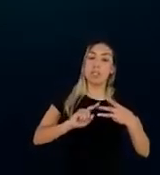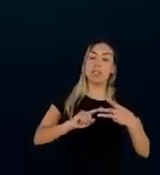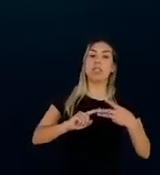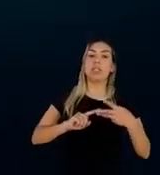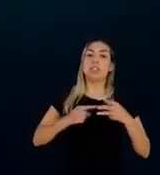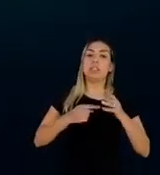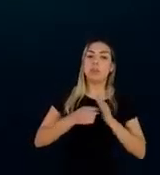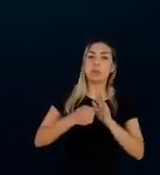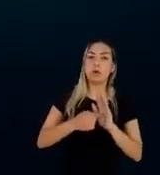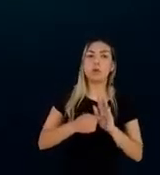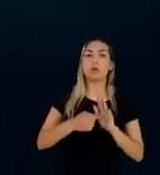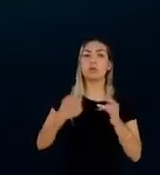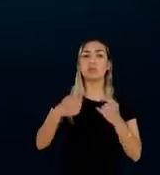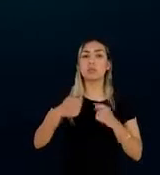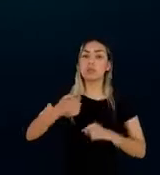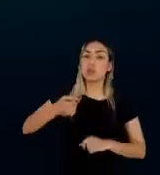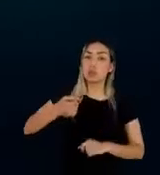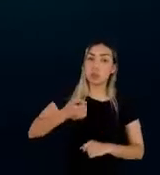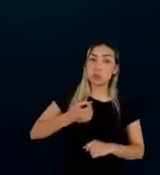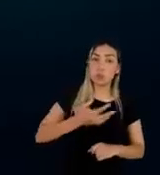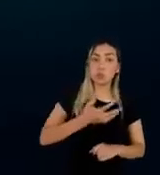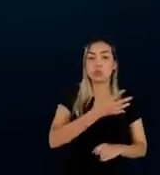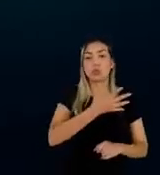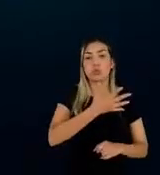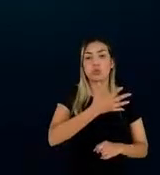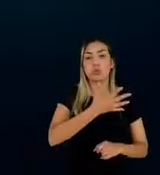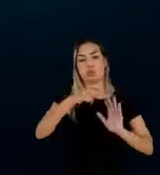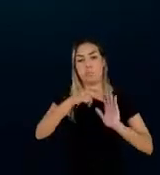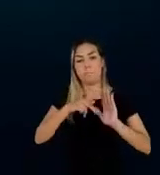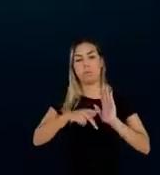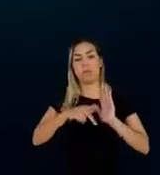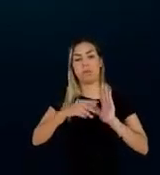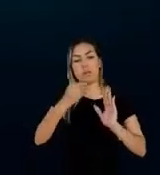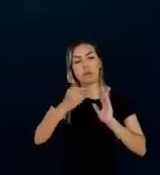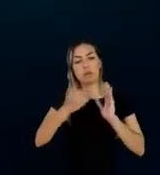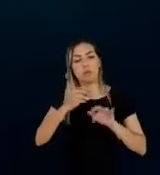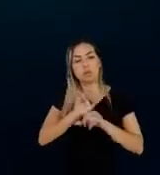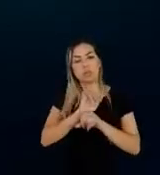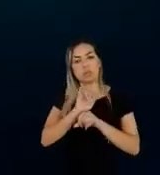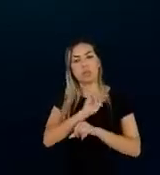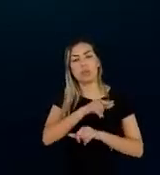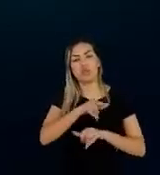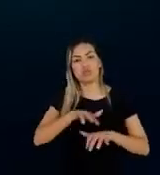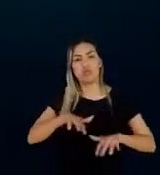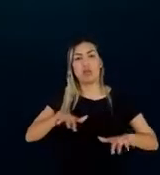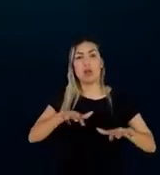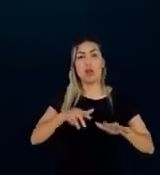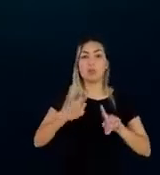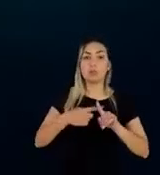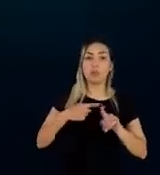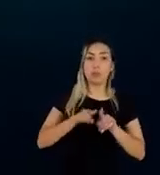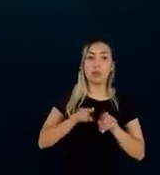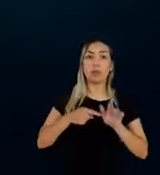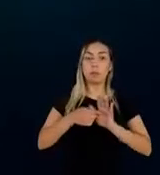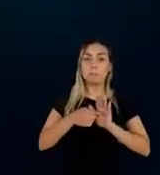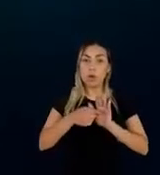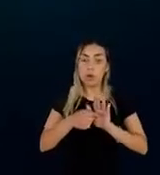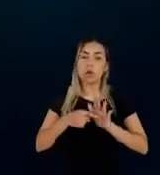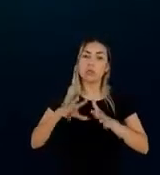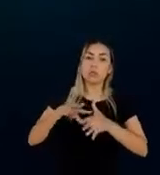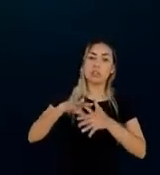formatação geral do novo programa. E aí começamos a apresentar as diretrizes que são